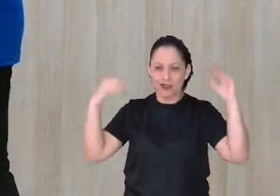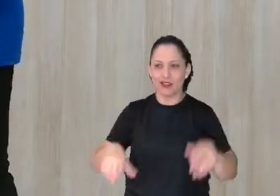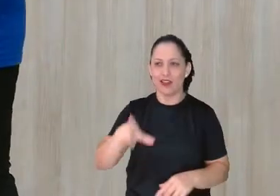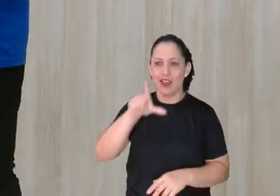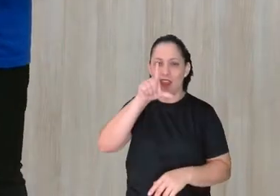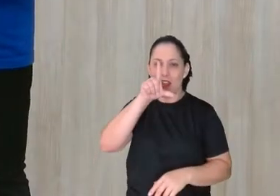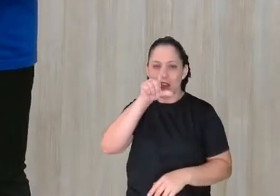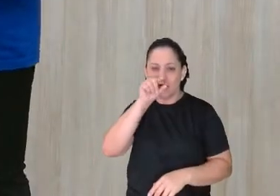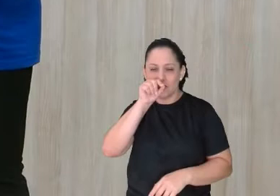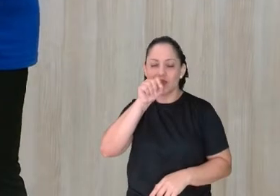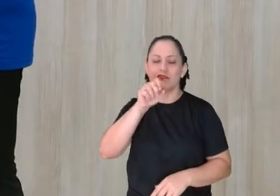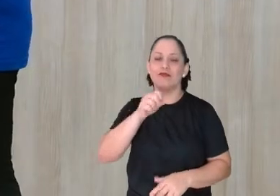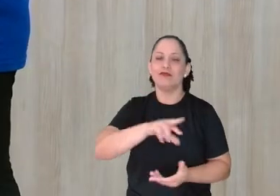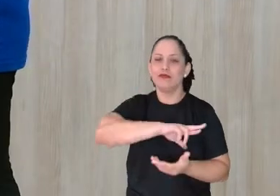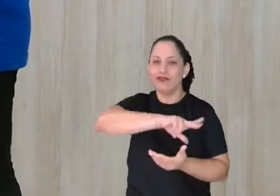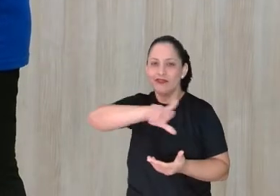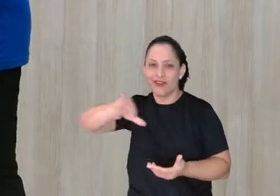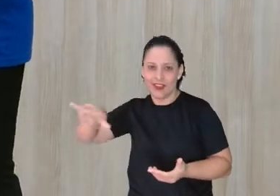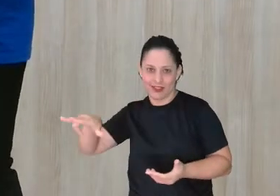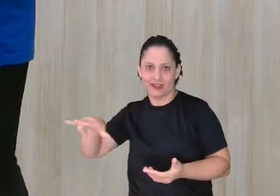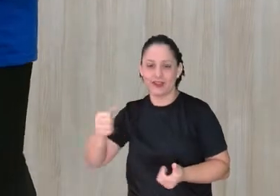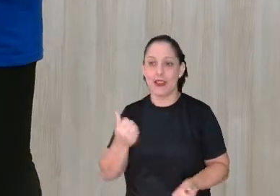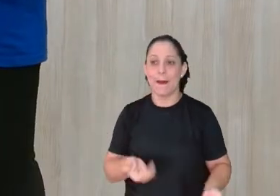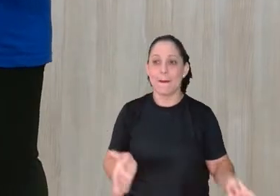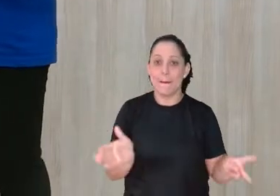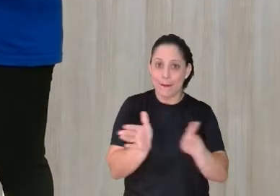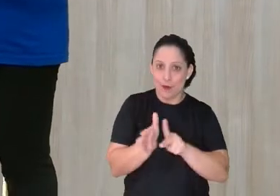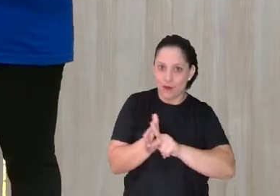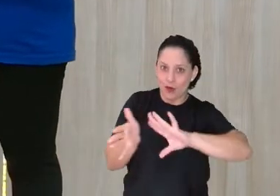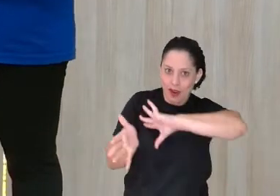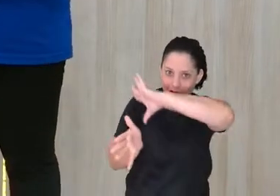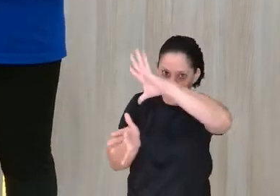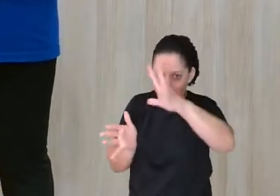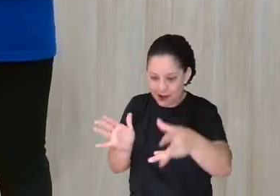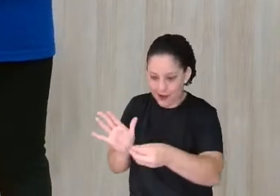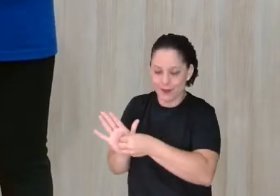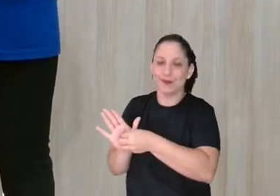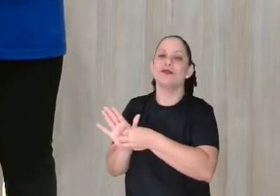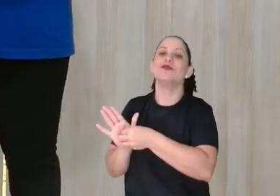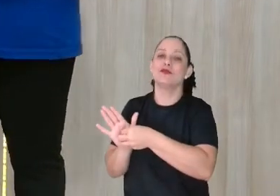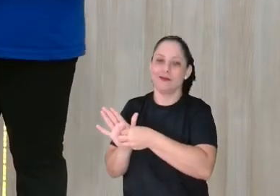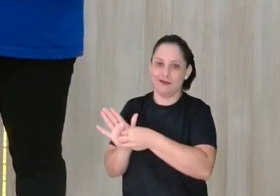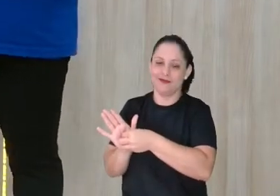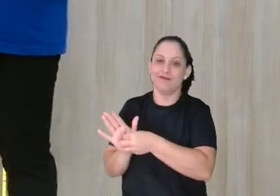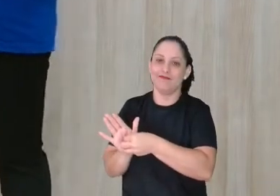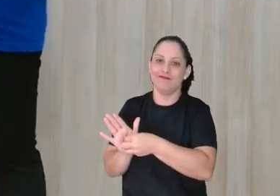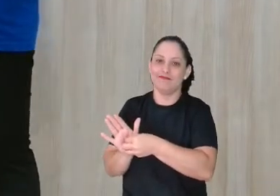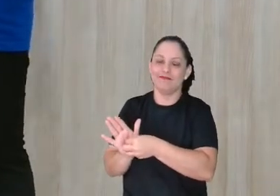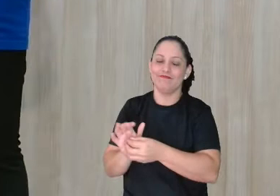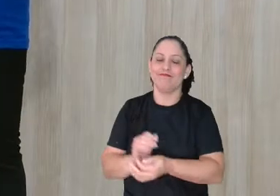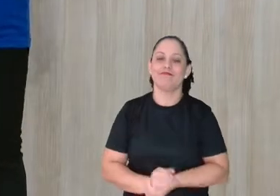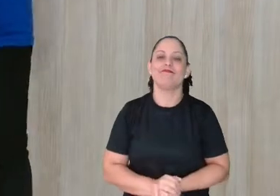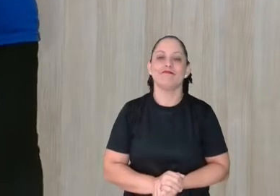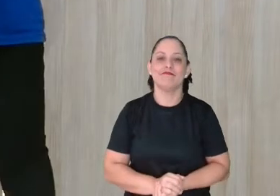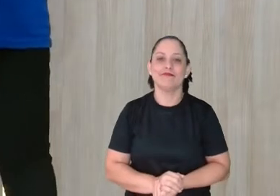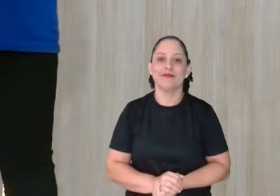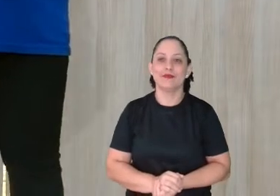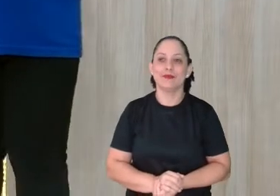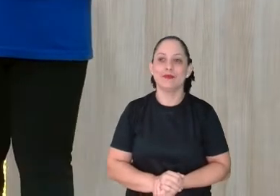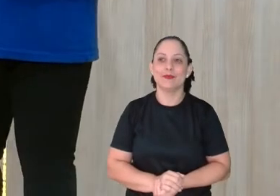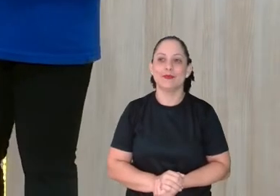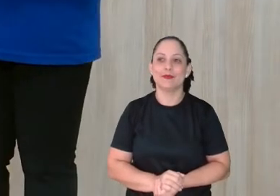a fauna e a flora presente, né, em toda essa representação, em toda essa tela.